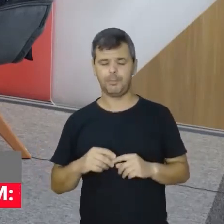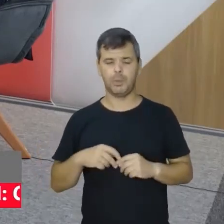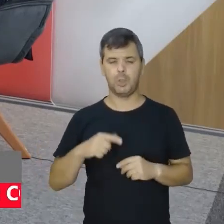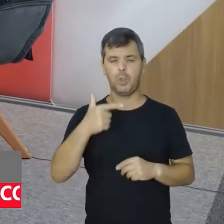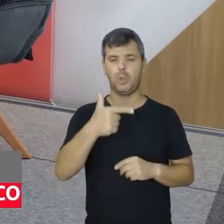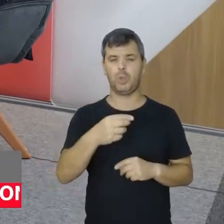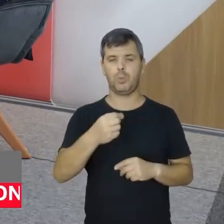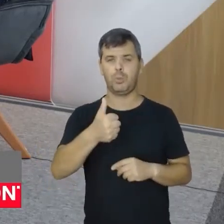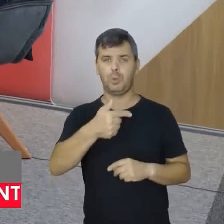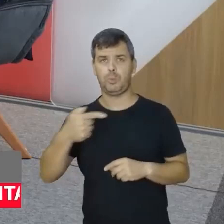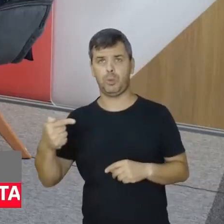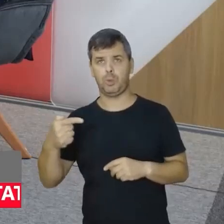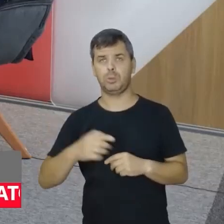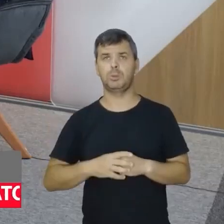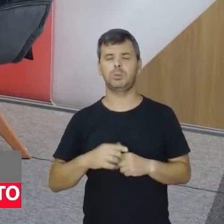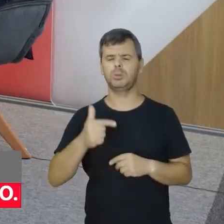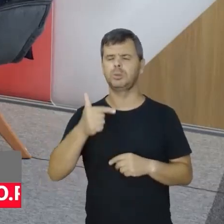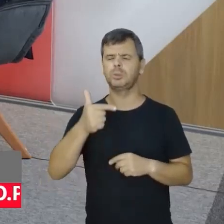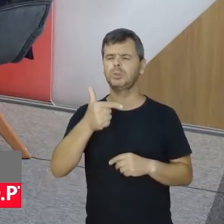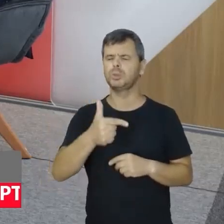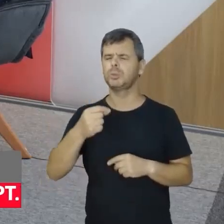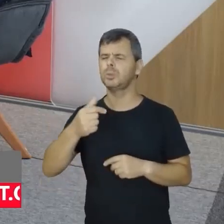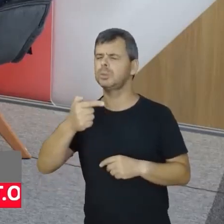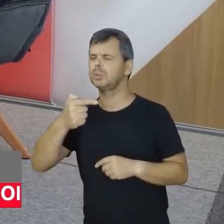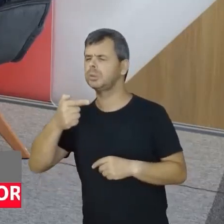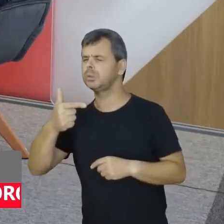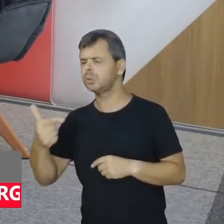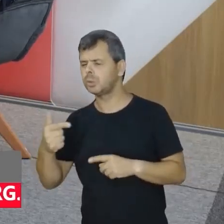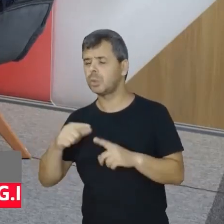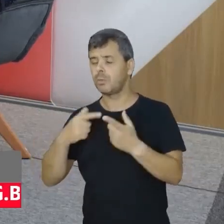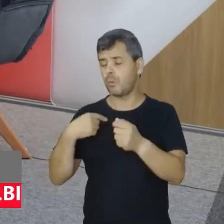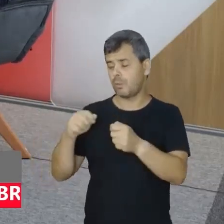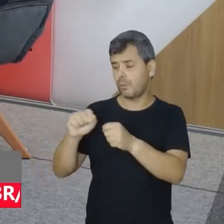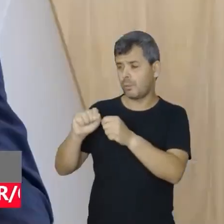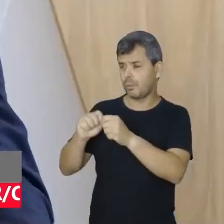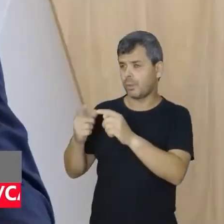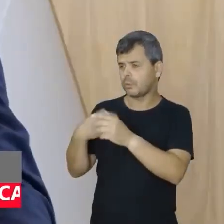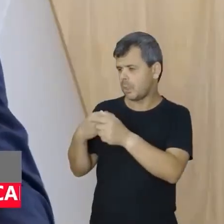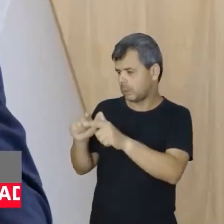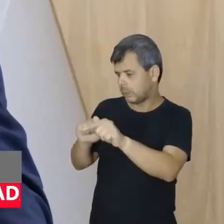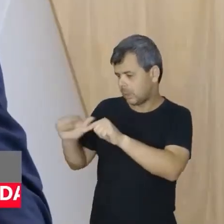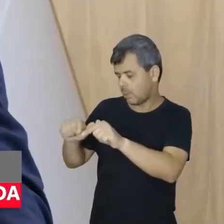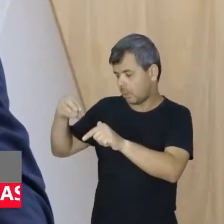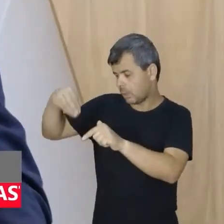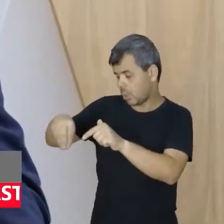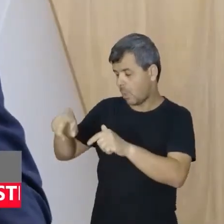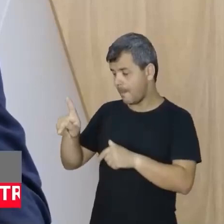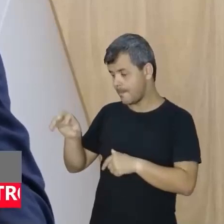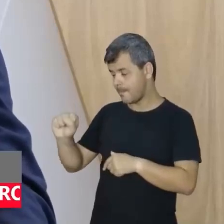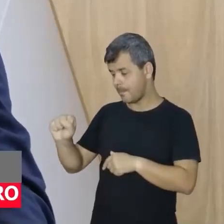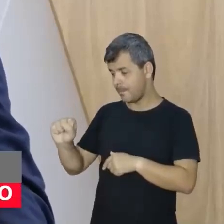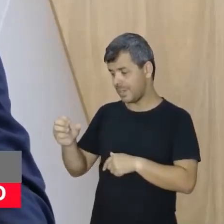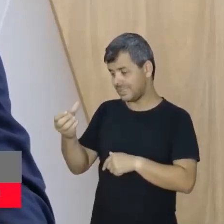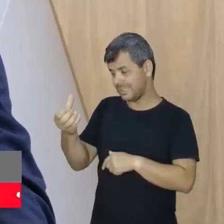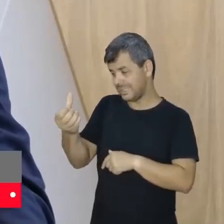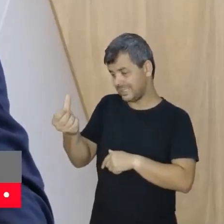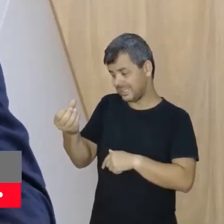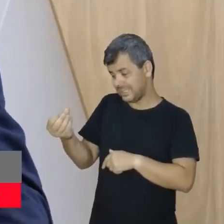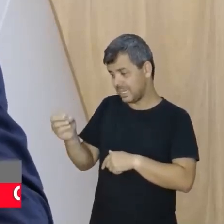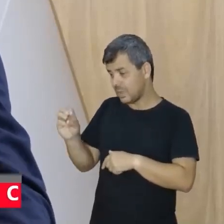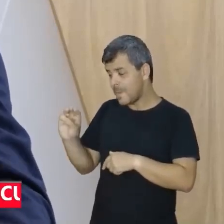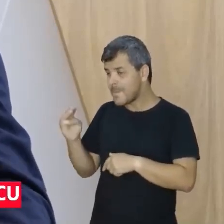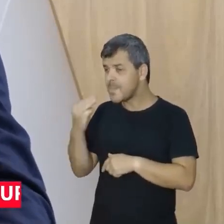2012 foi o ano em que a Conab mais operacionalizou o PA. Naquele ano foram mais de 600 milhões de